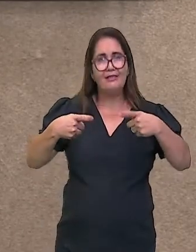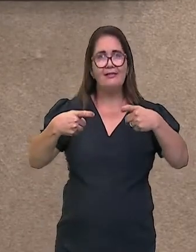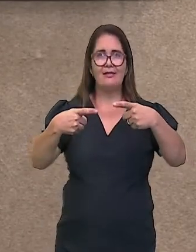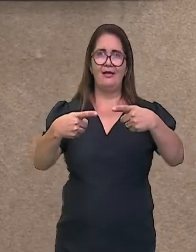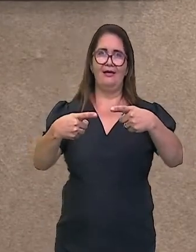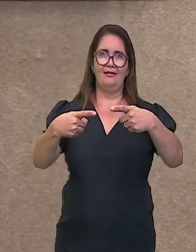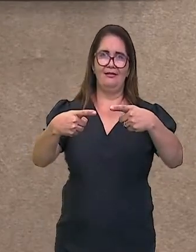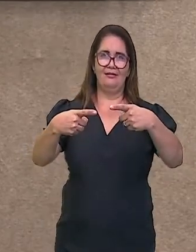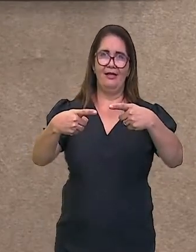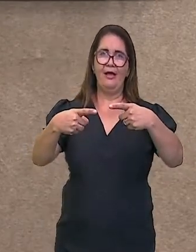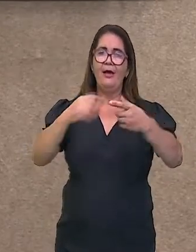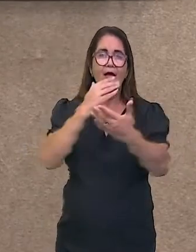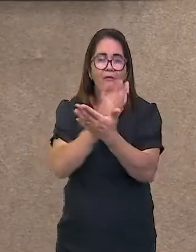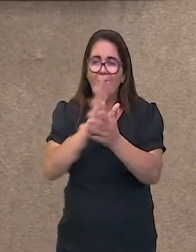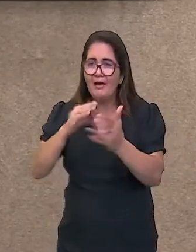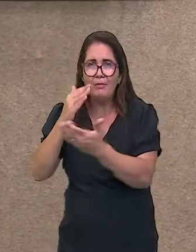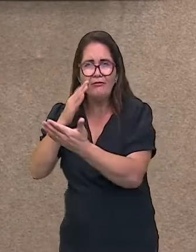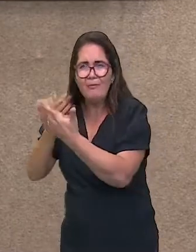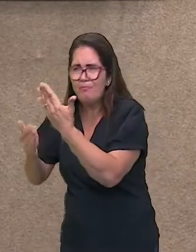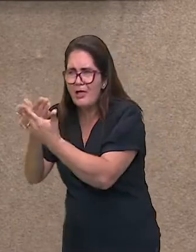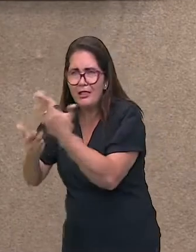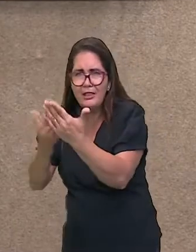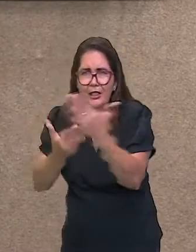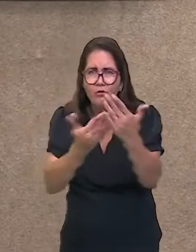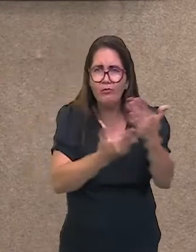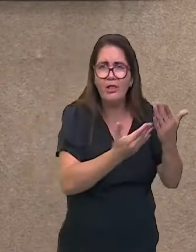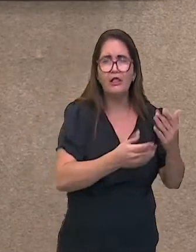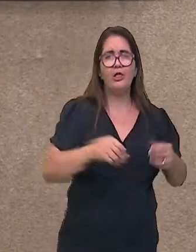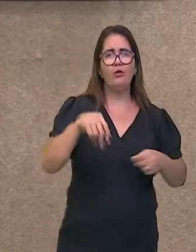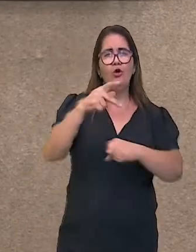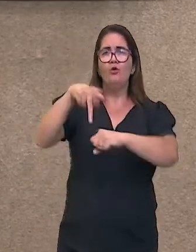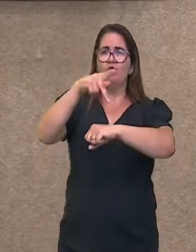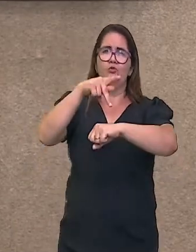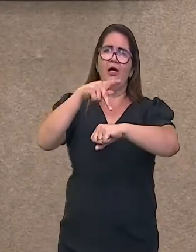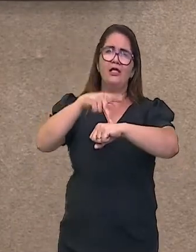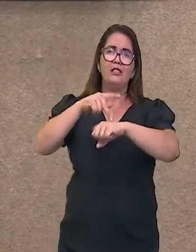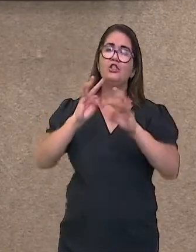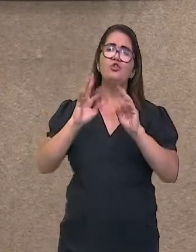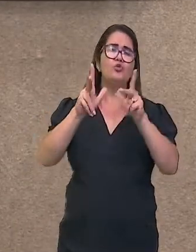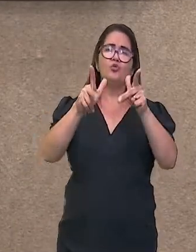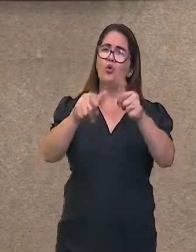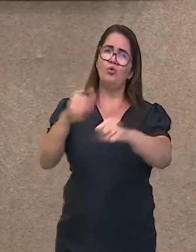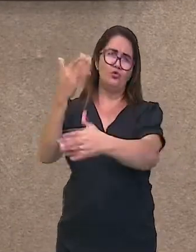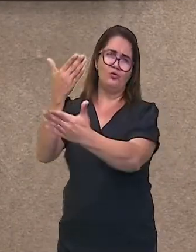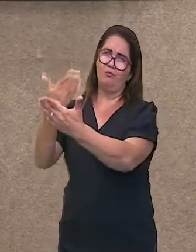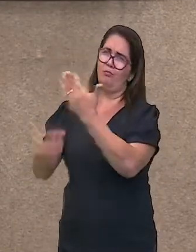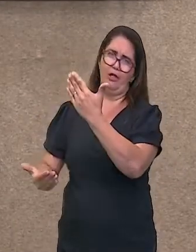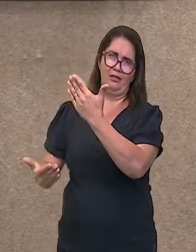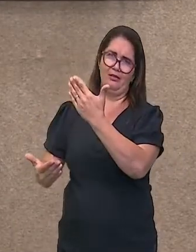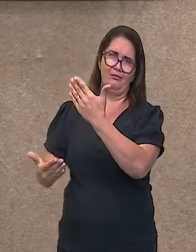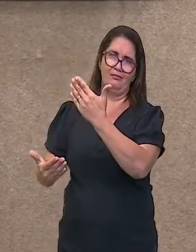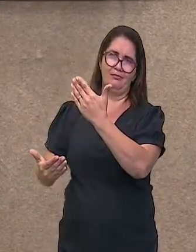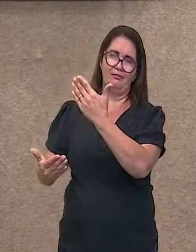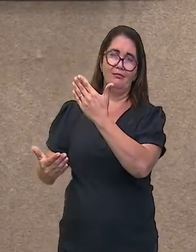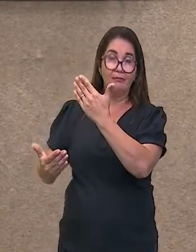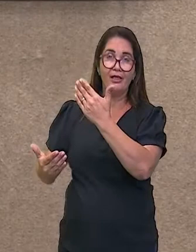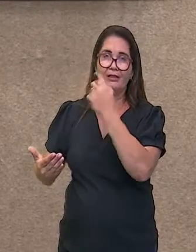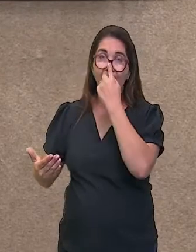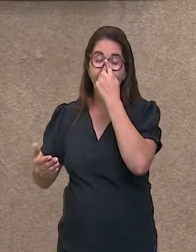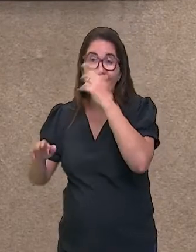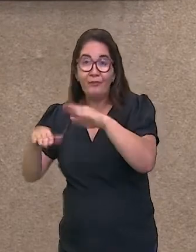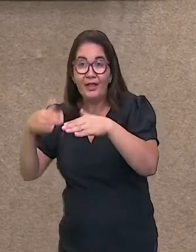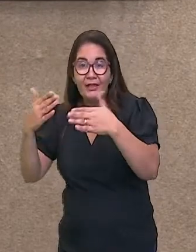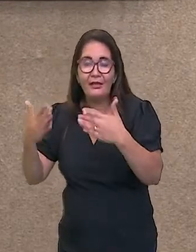uma estrutura derrubando a outra. Aqueles que implantaram a república no país, os social-democratas, optaram por